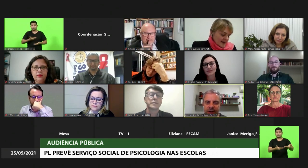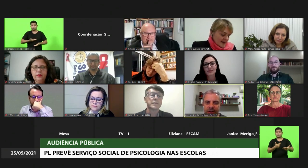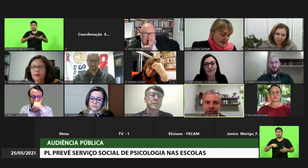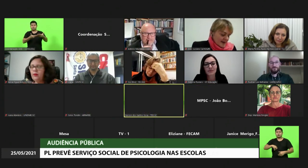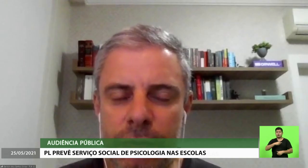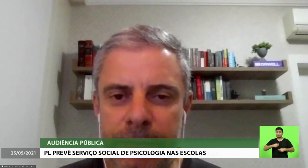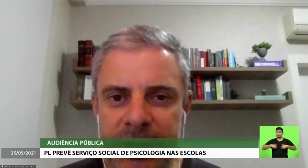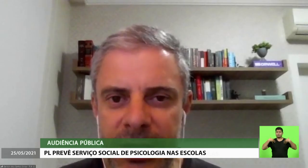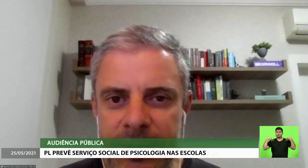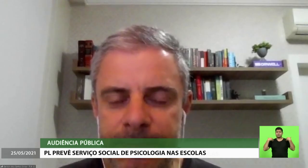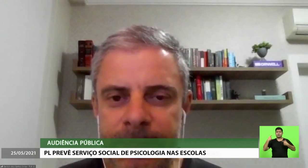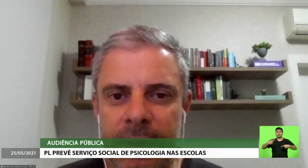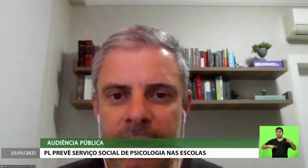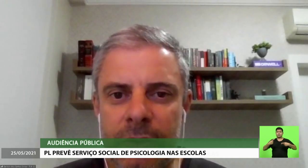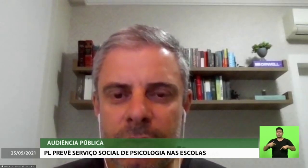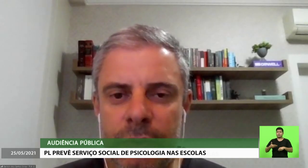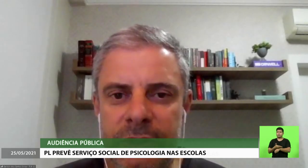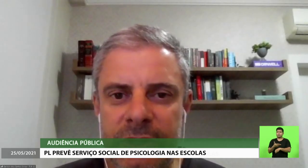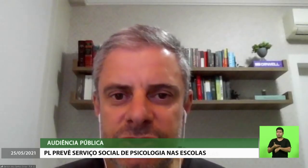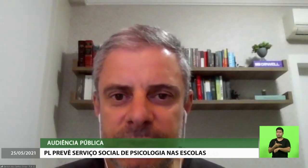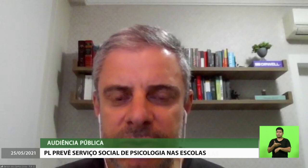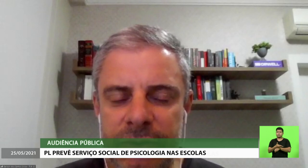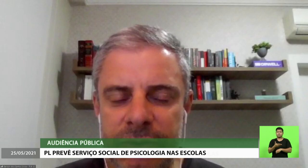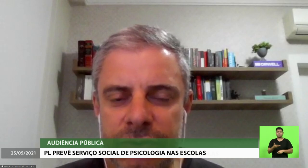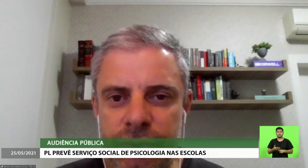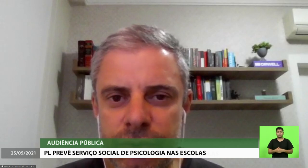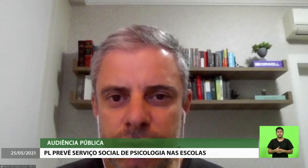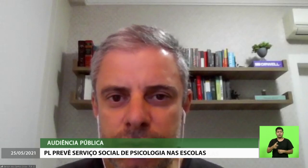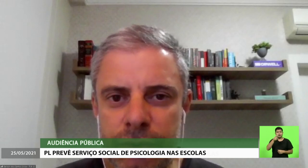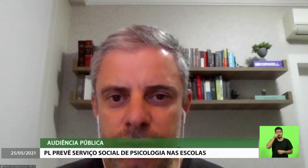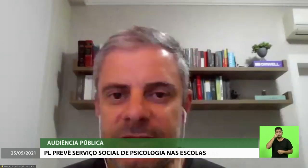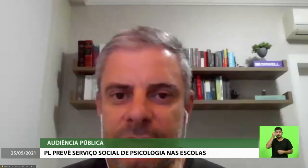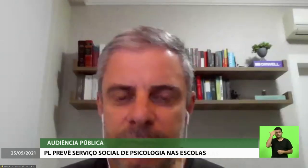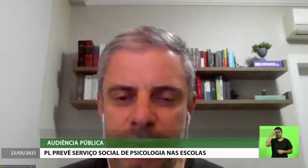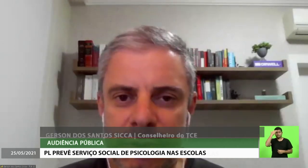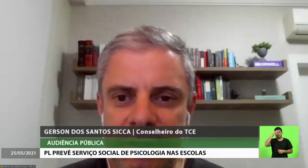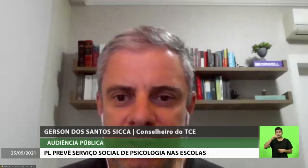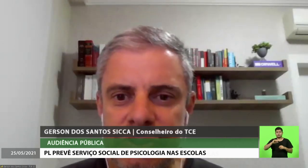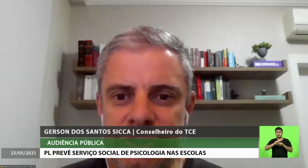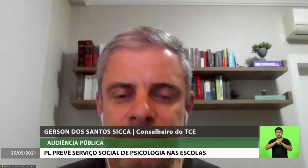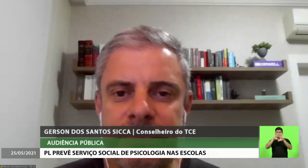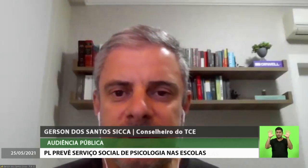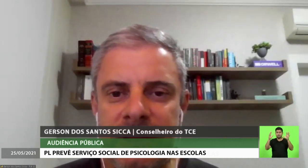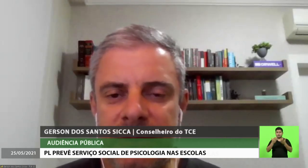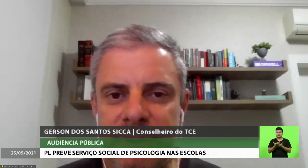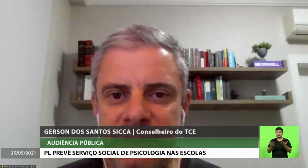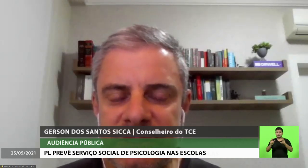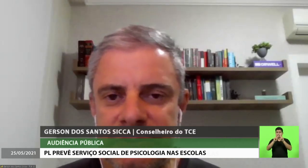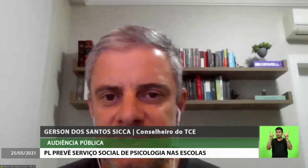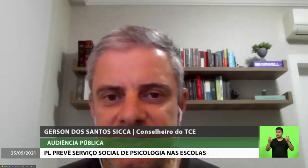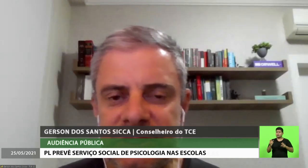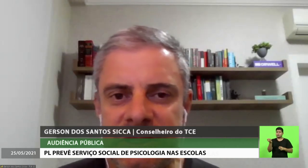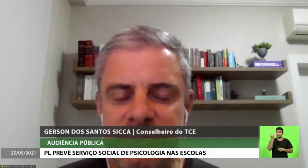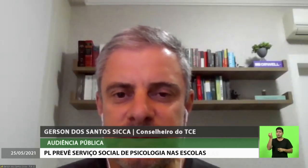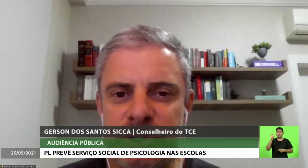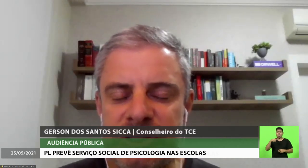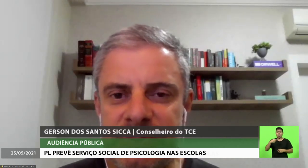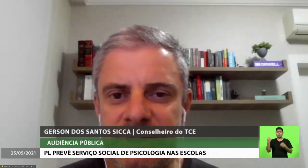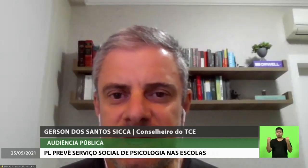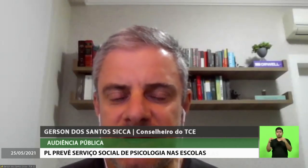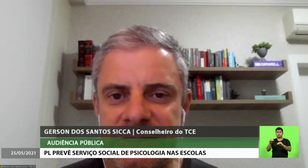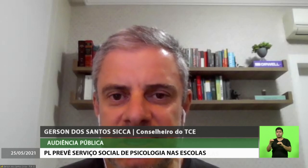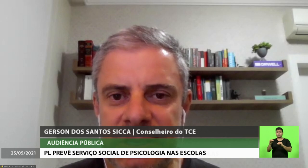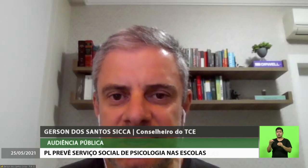participar desse debate e acompanhar o entendimento de todos sobre esse tema tão importante, que é a implantação das